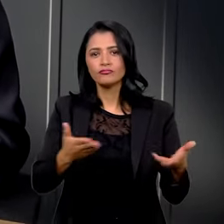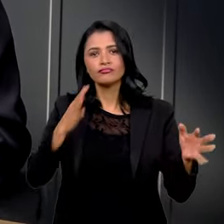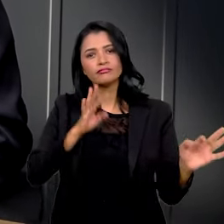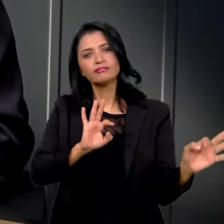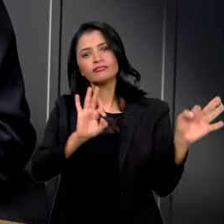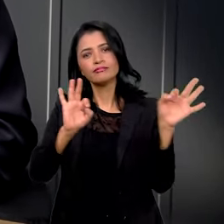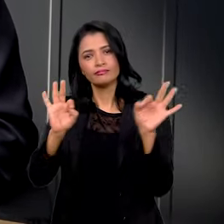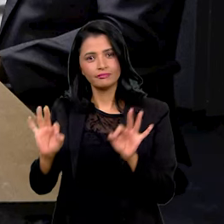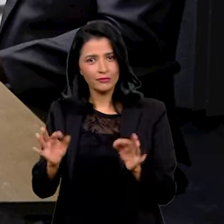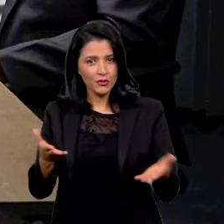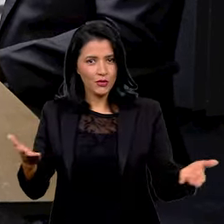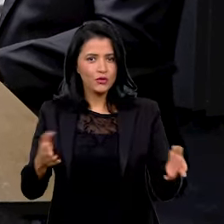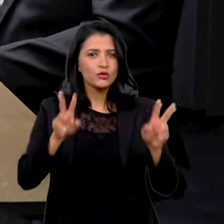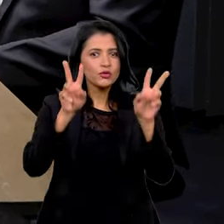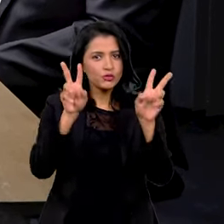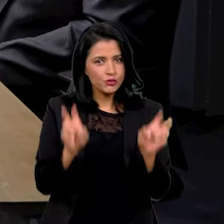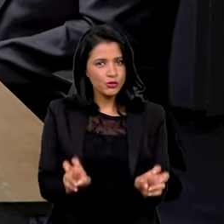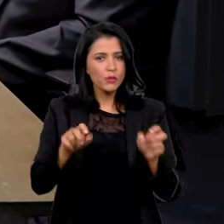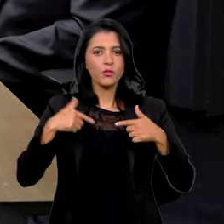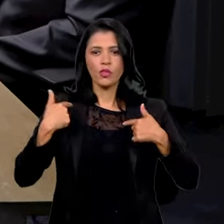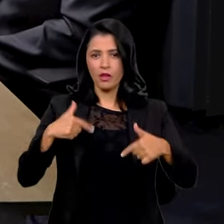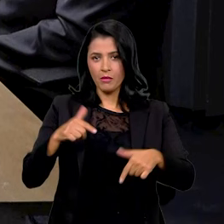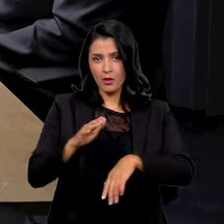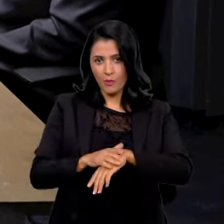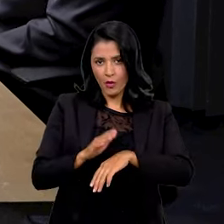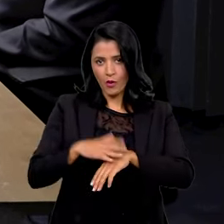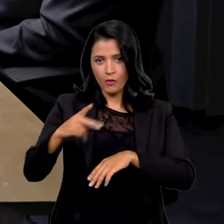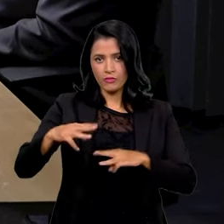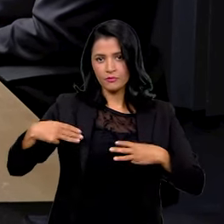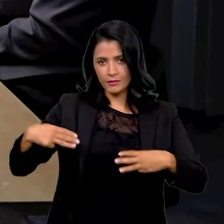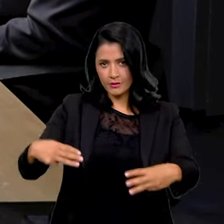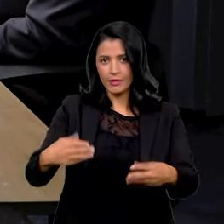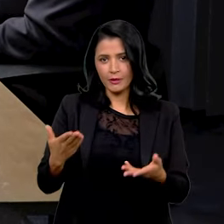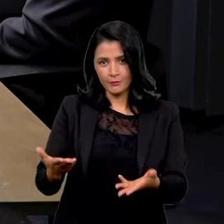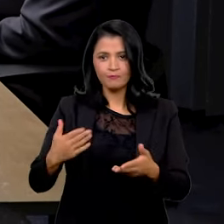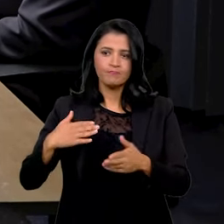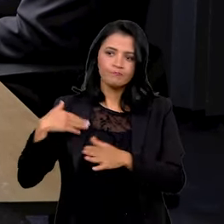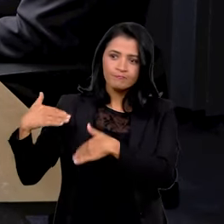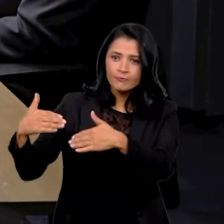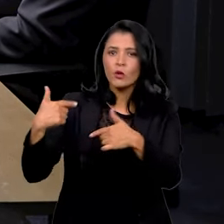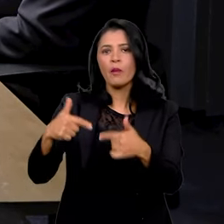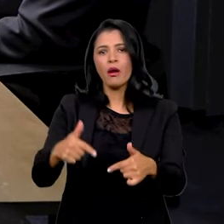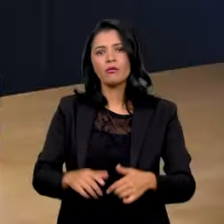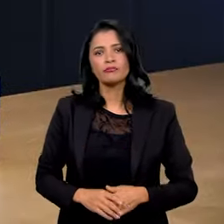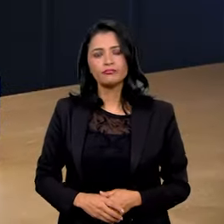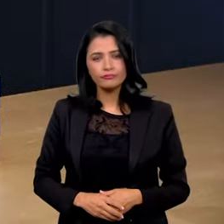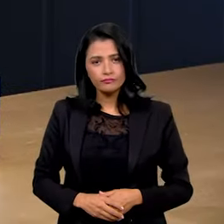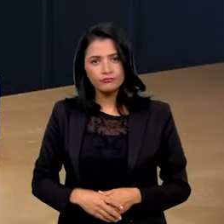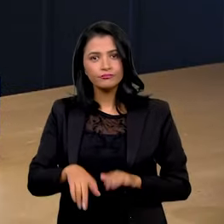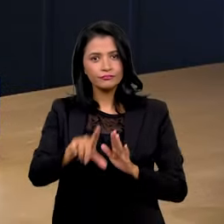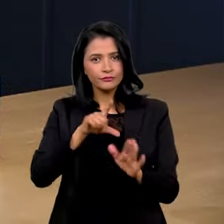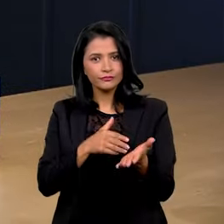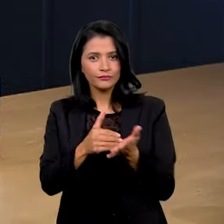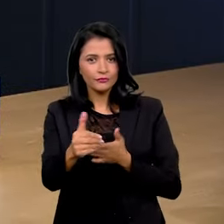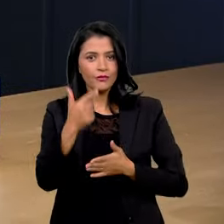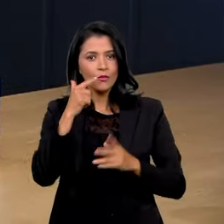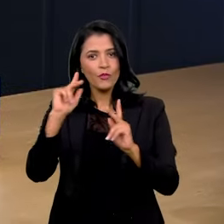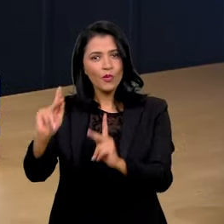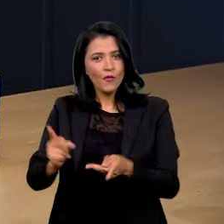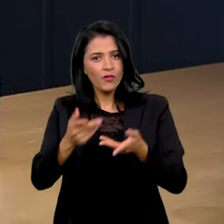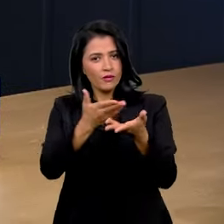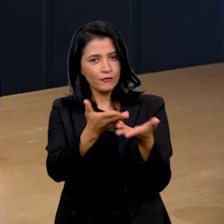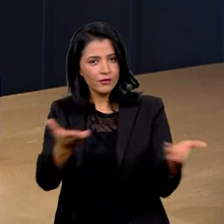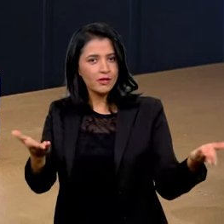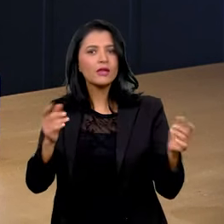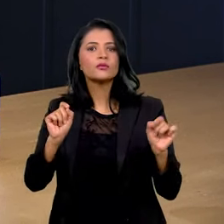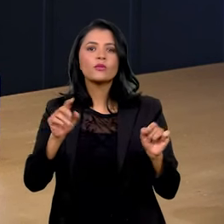nos acompanhando sobre a atuação que o ministério vem desenvolvendo muito bem antes de começarmos Eu quero convidar a